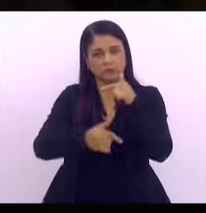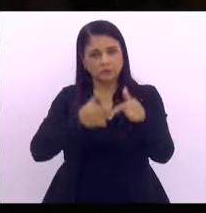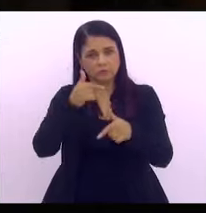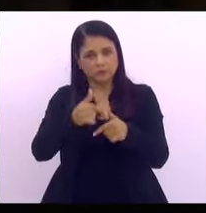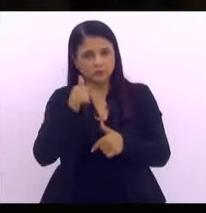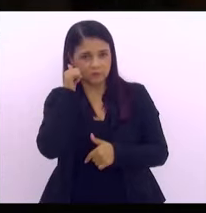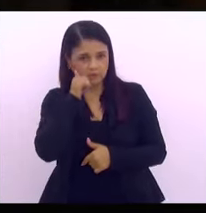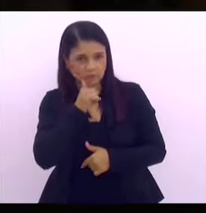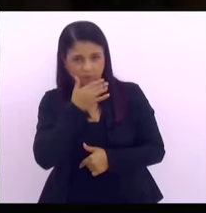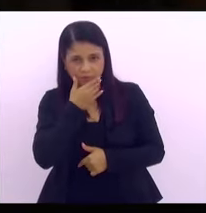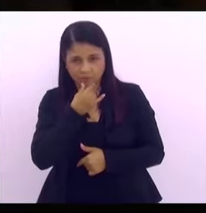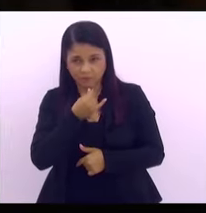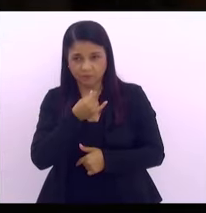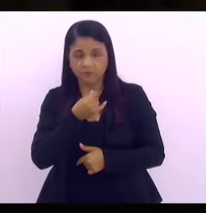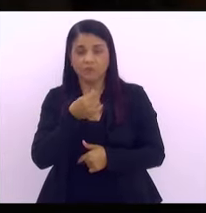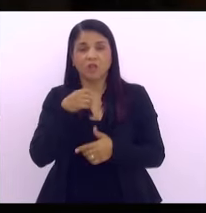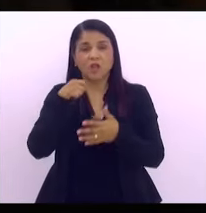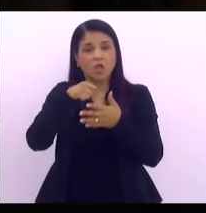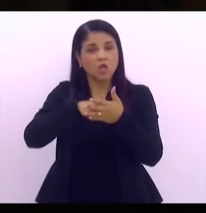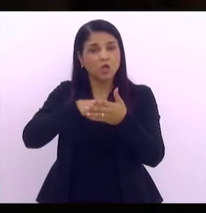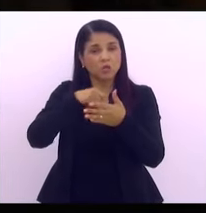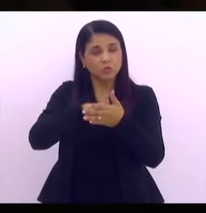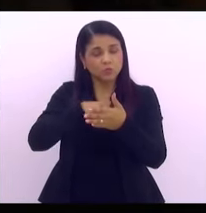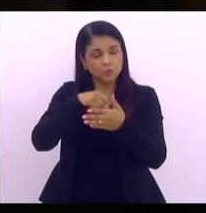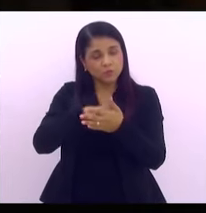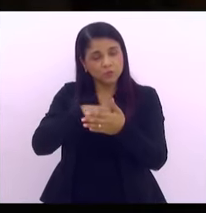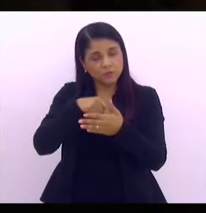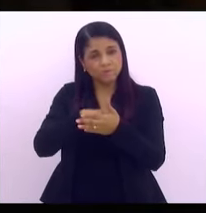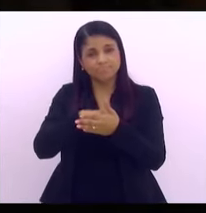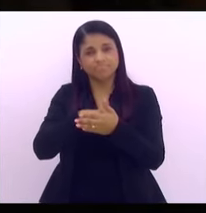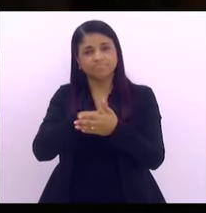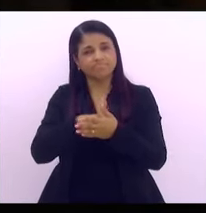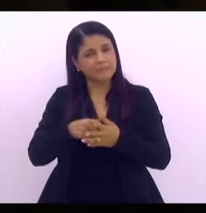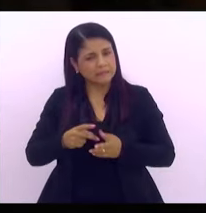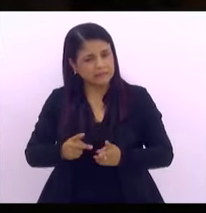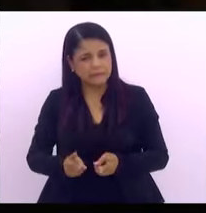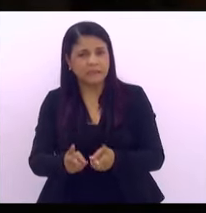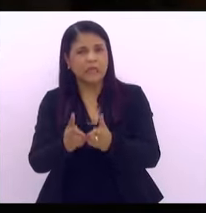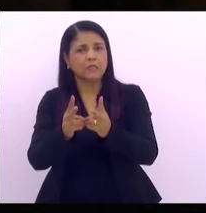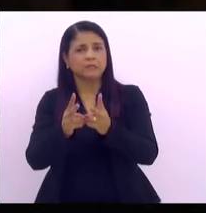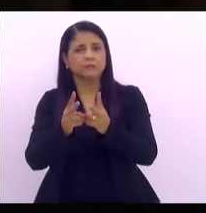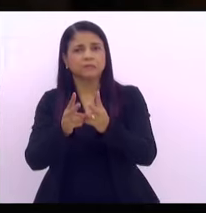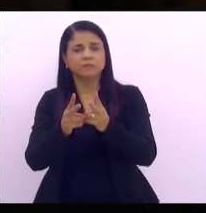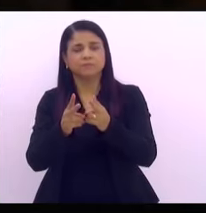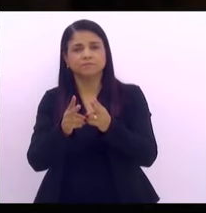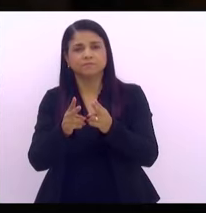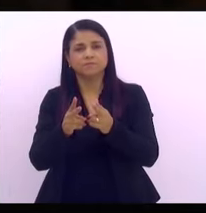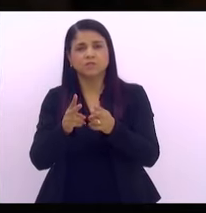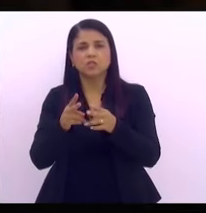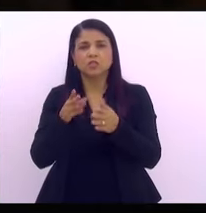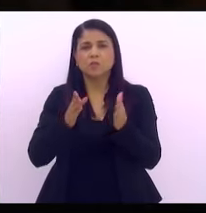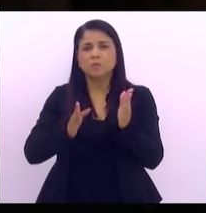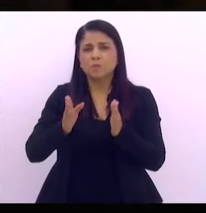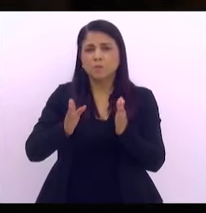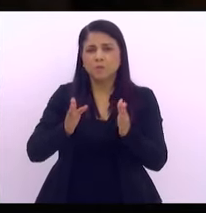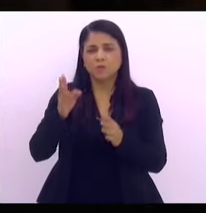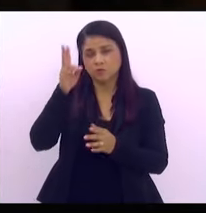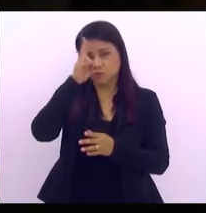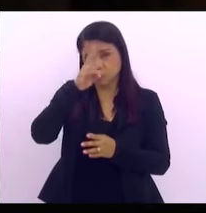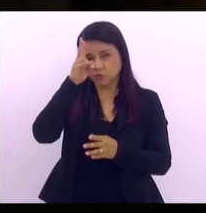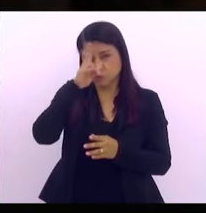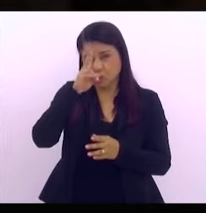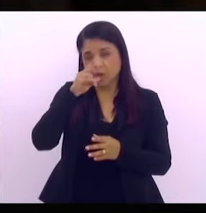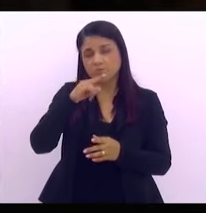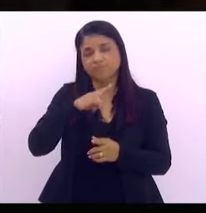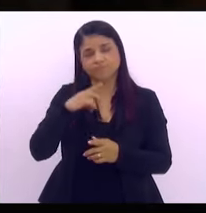trabalhadores. E essa luta, presidenta, ela é de sempre, e em alguns momentos da história ela assume contornos dramáticos.